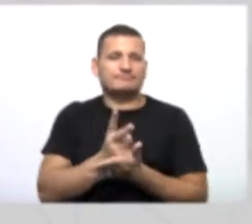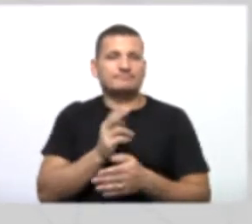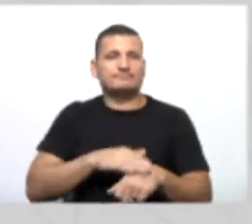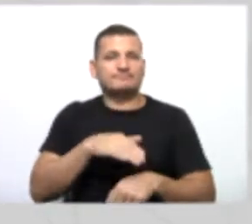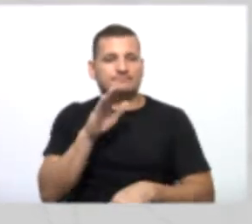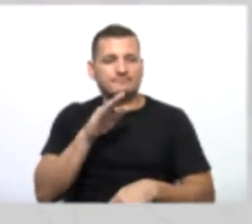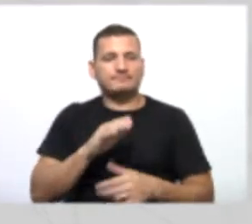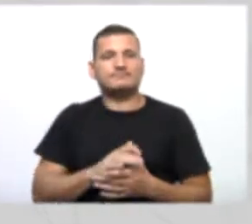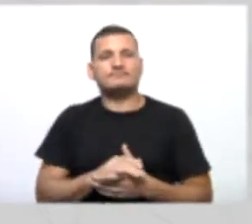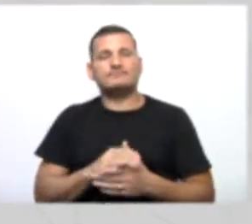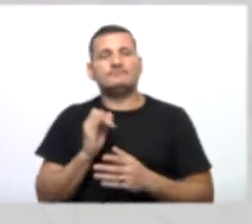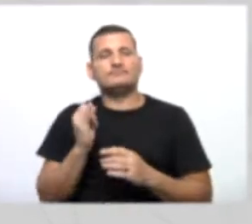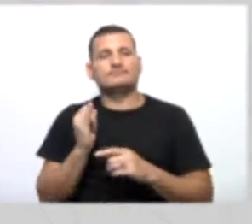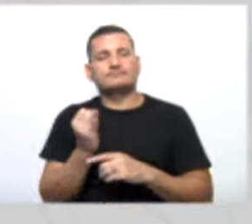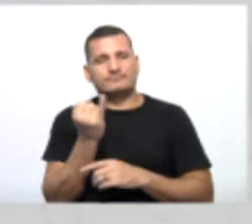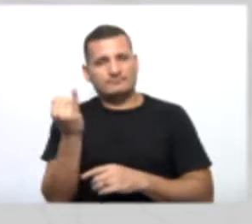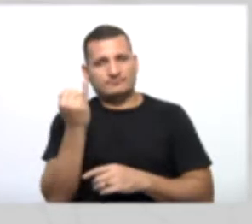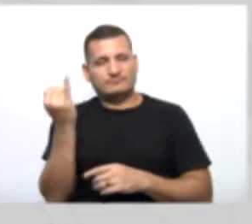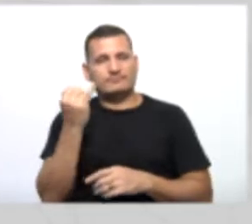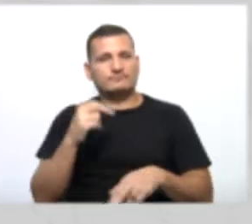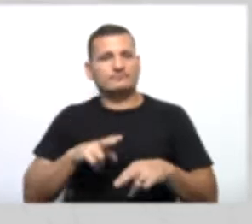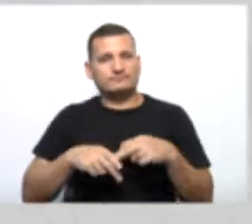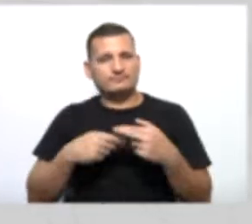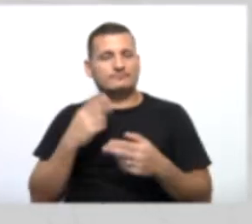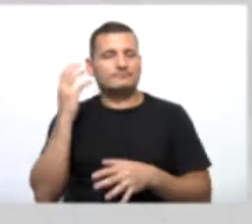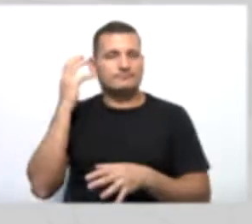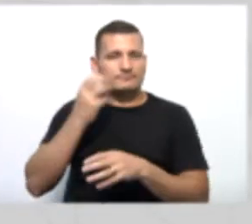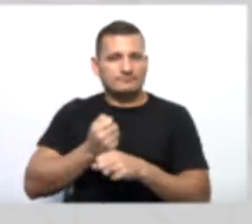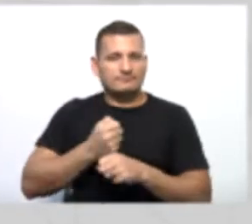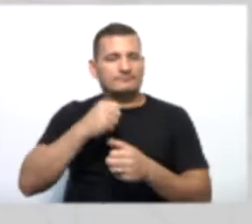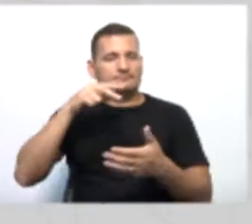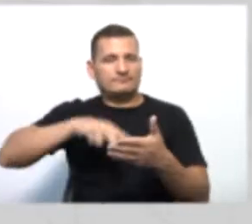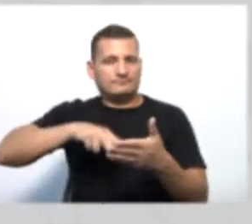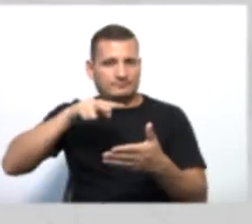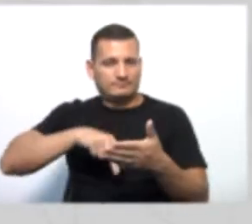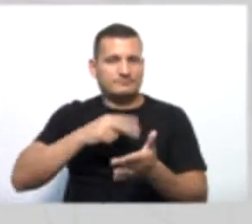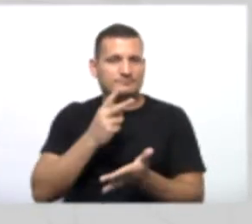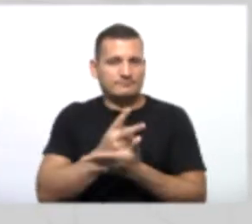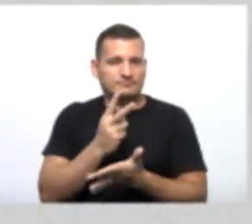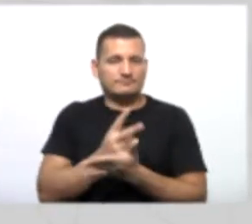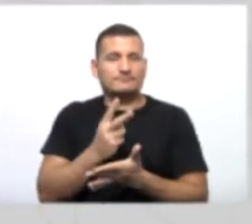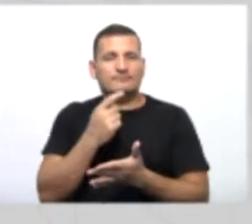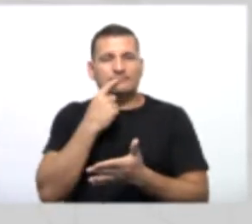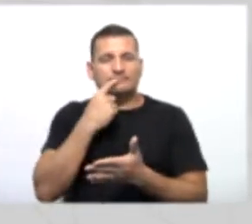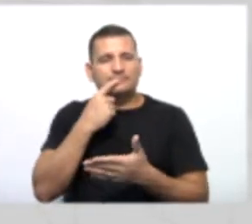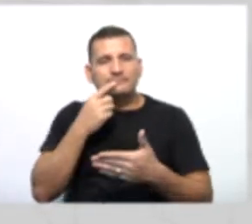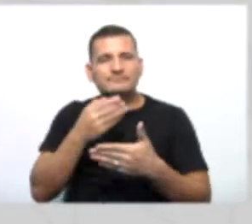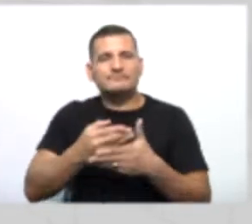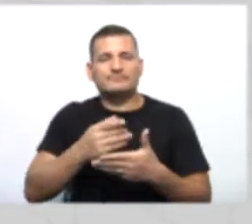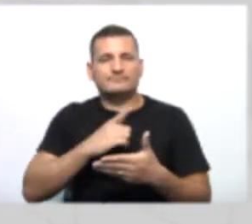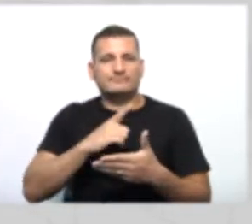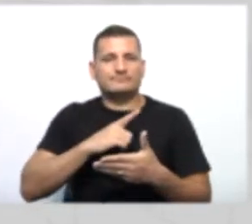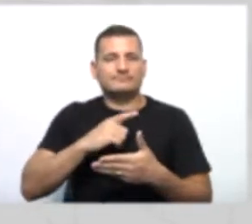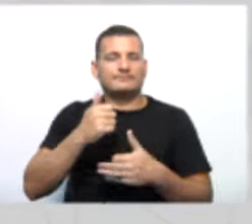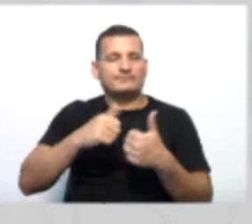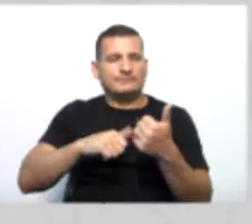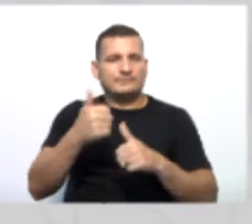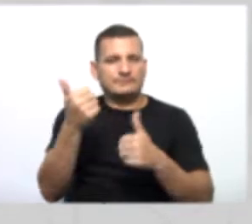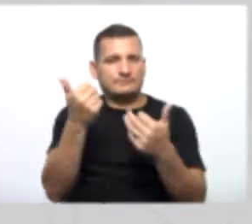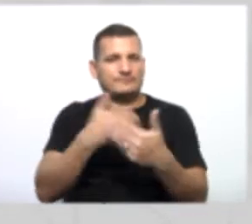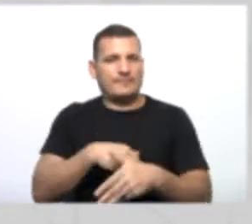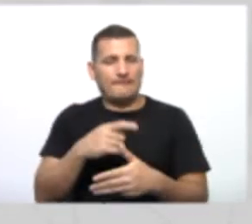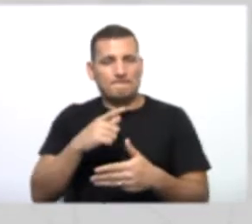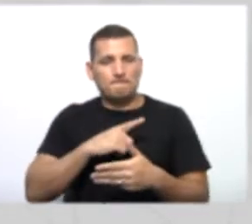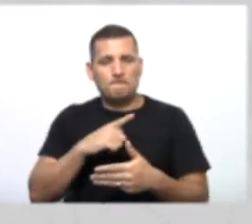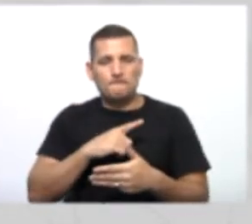mais. Por isso é importante sempre revisar o que foi passado. Estamos chegando perto da nossa avaliação. Dá